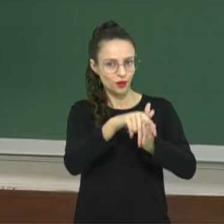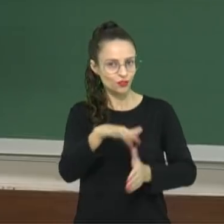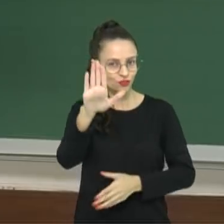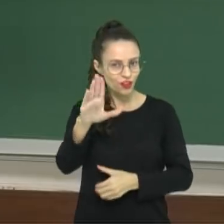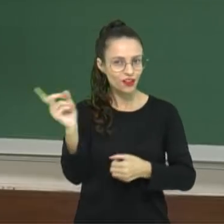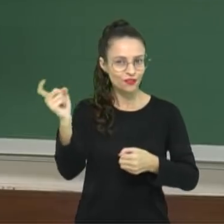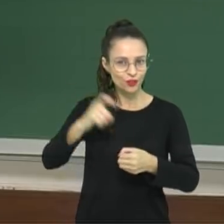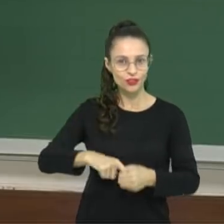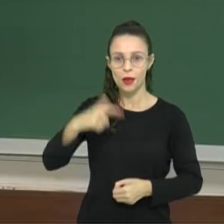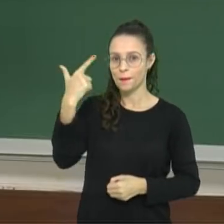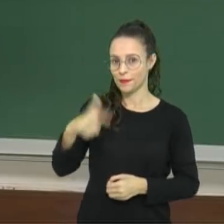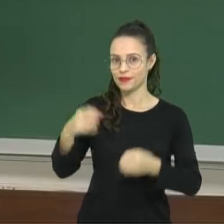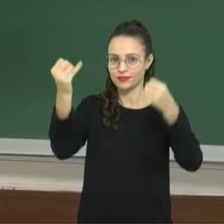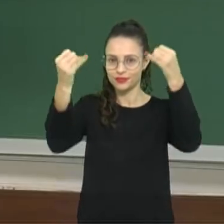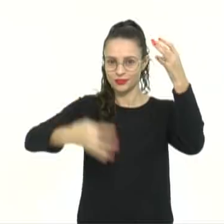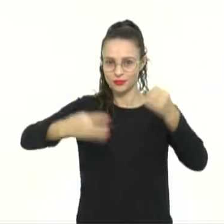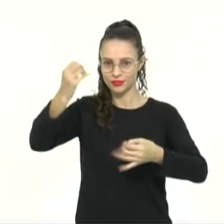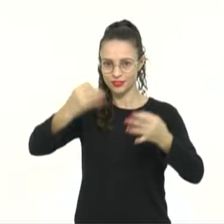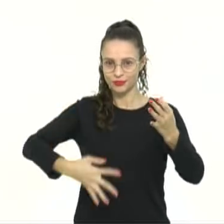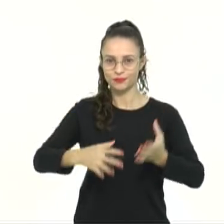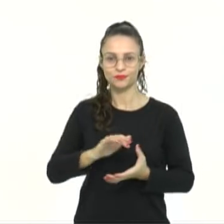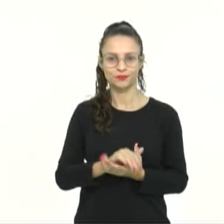já voltamos com mais explicações.